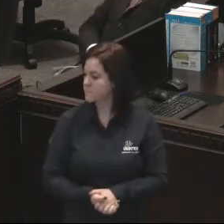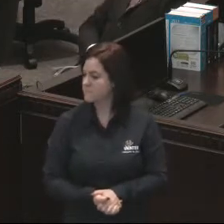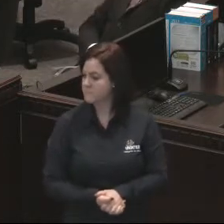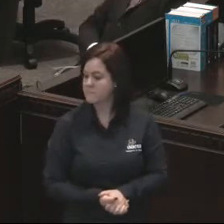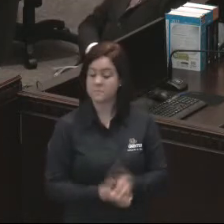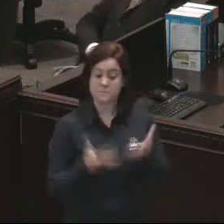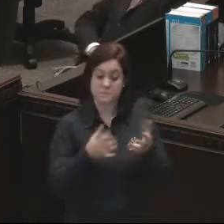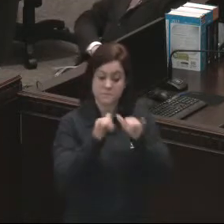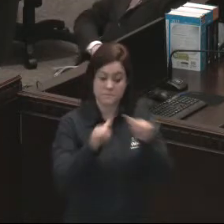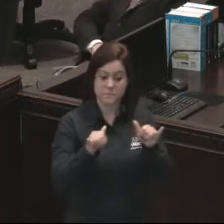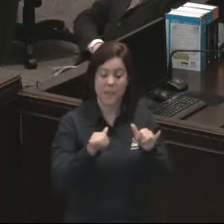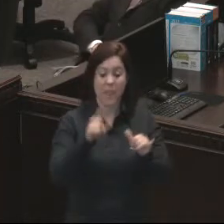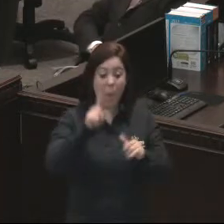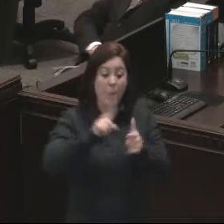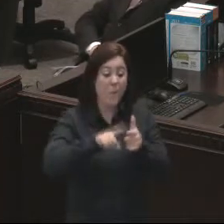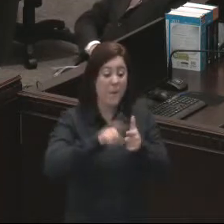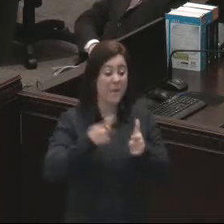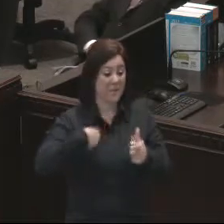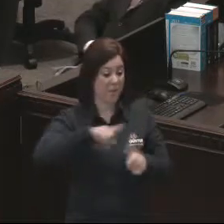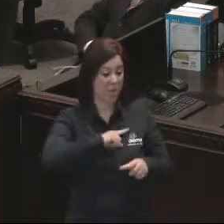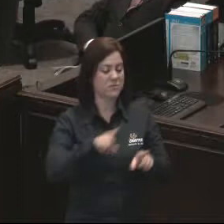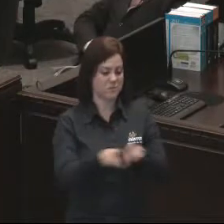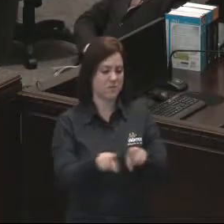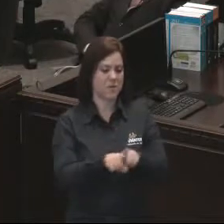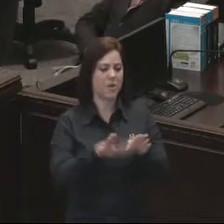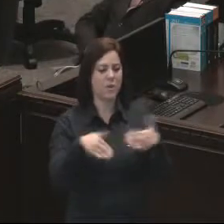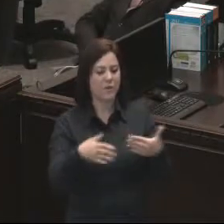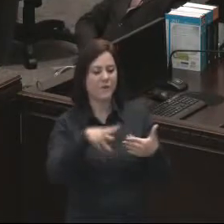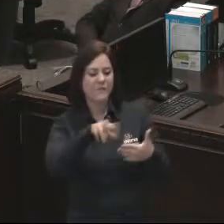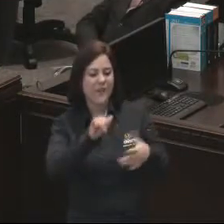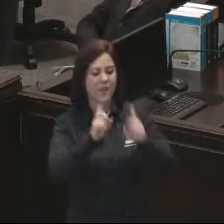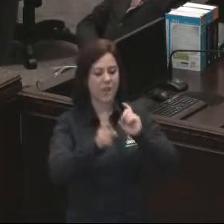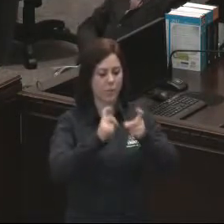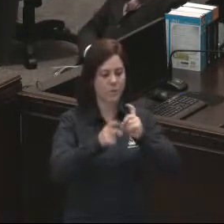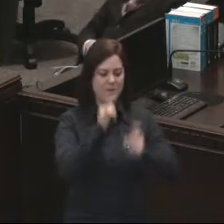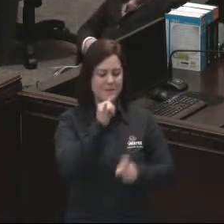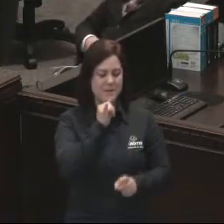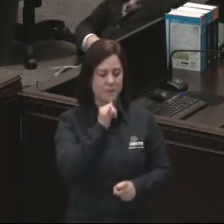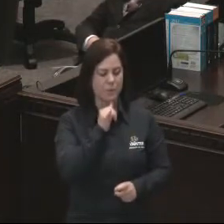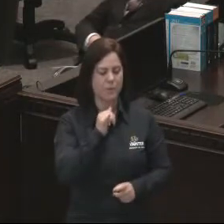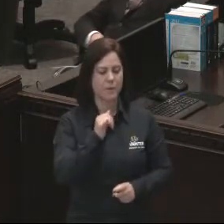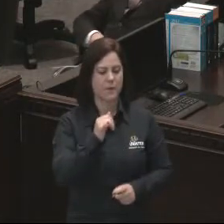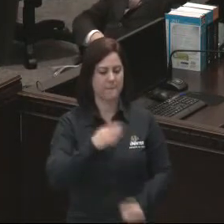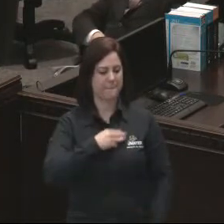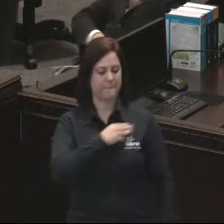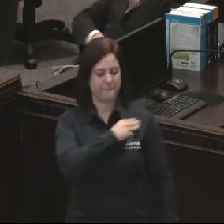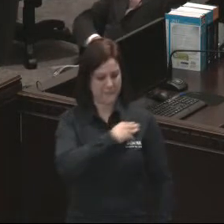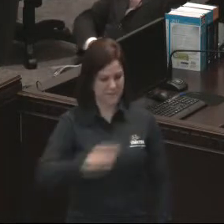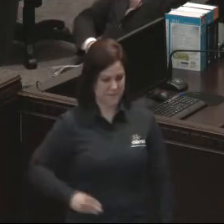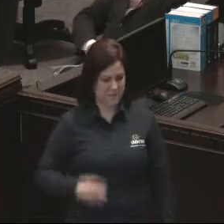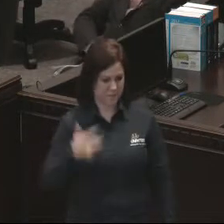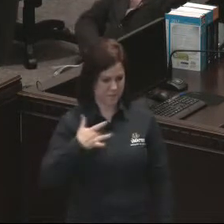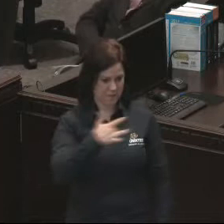Eu queria comentar. Esse é o maior problema nosso, né? Quando a gente vai numa reunião, por exemplo, com o Ministério da Saúde, a última lei de potabilidade